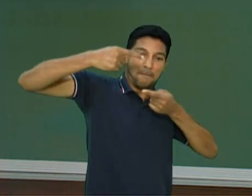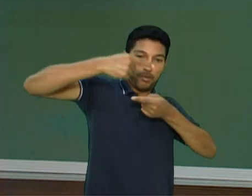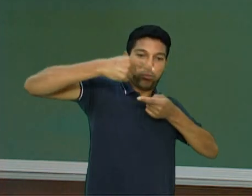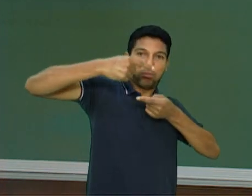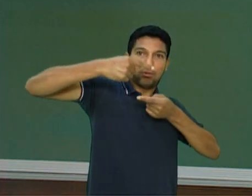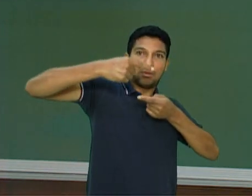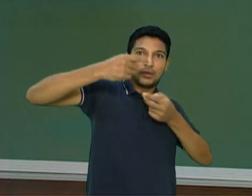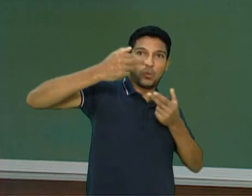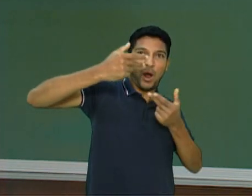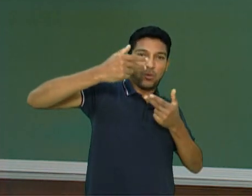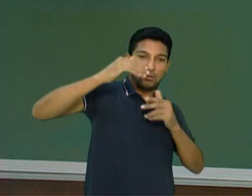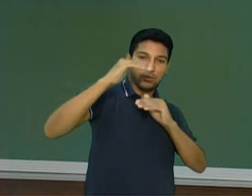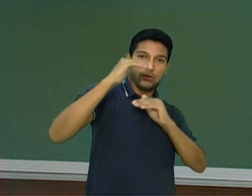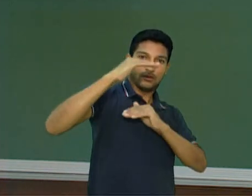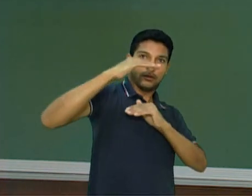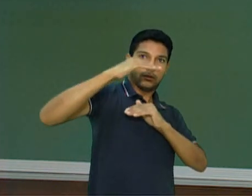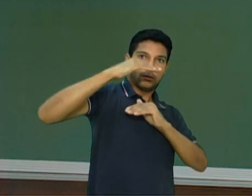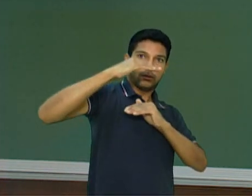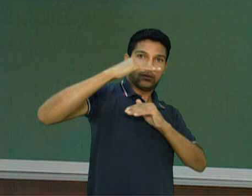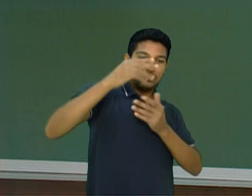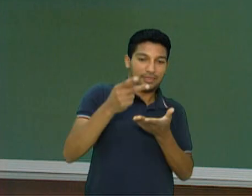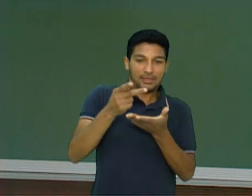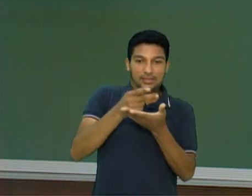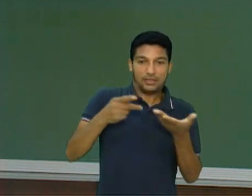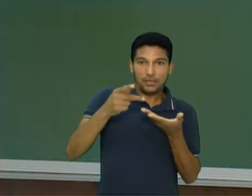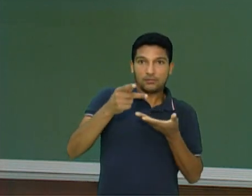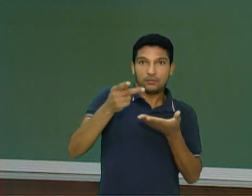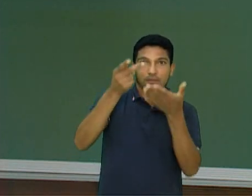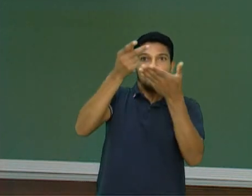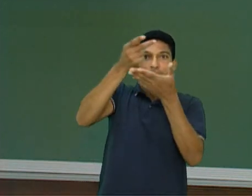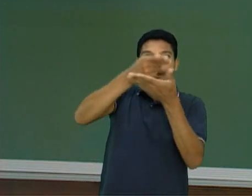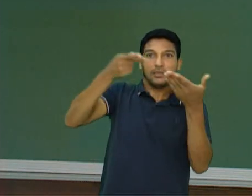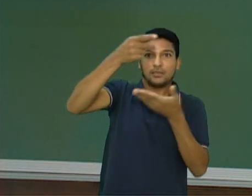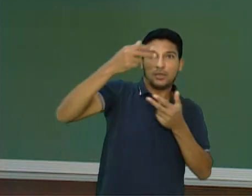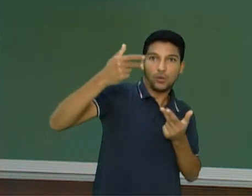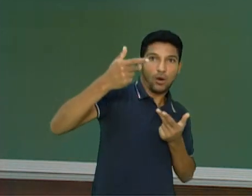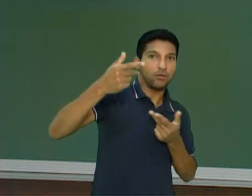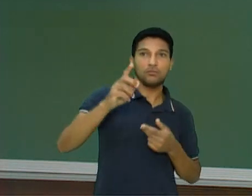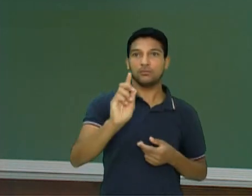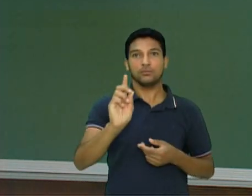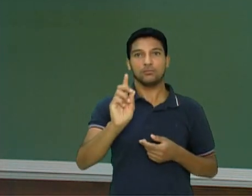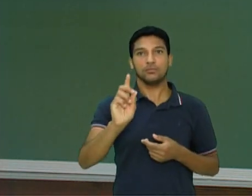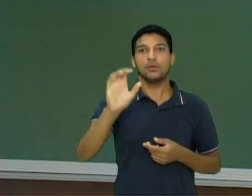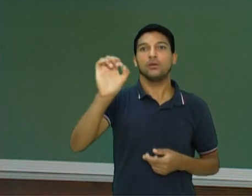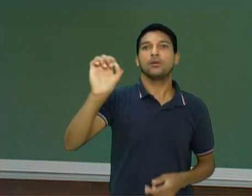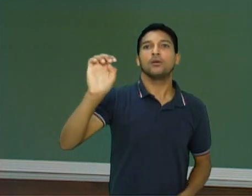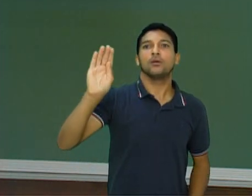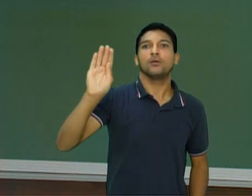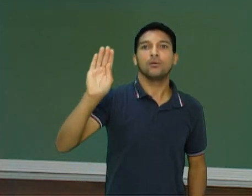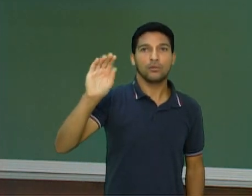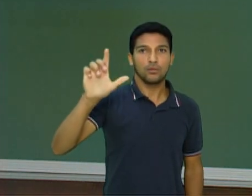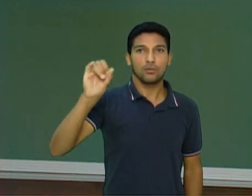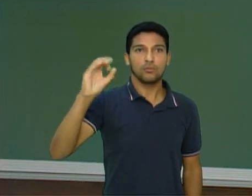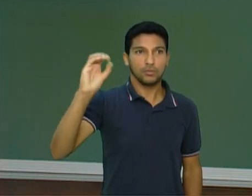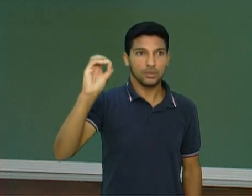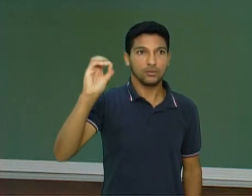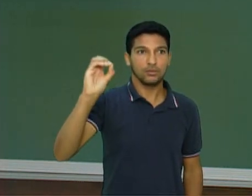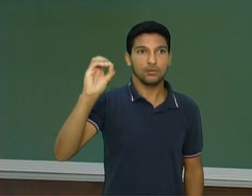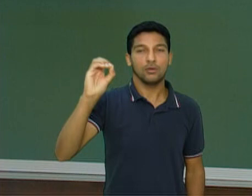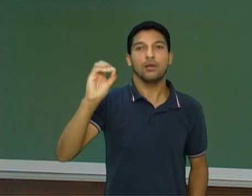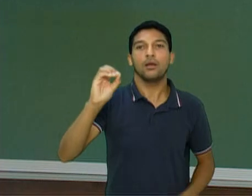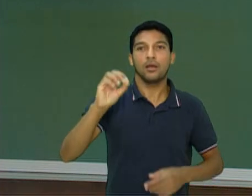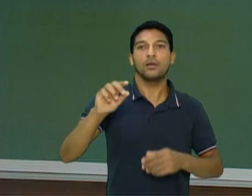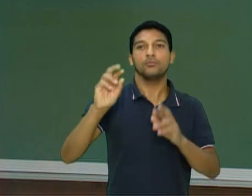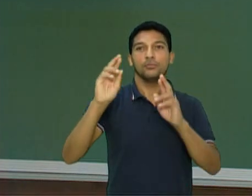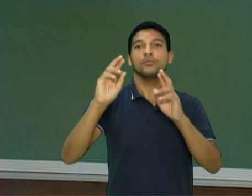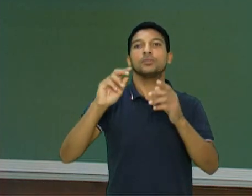ao plano, ele é oblíquo, né? Então ele projetará esse novo segmento A', B', que não é paralelo ao